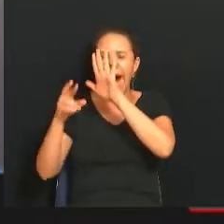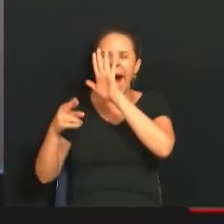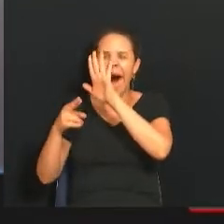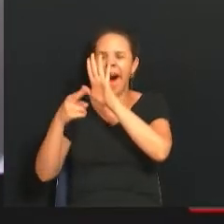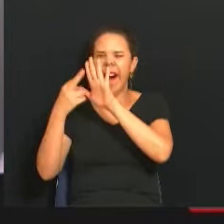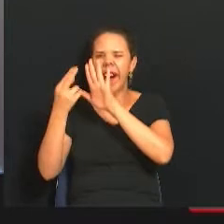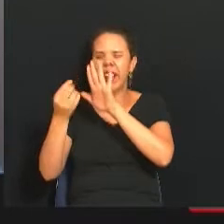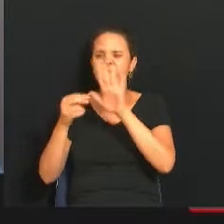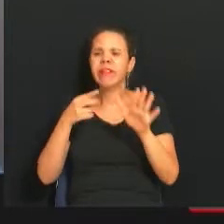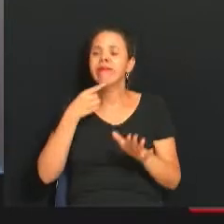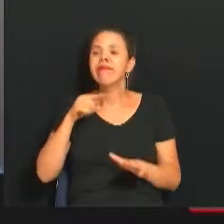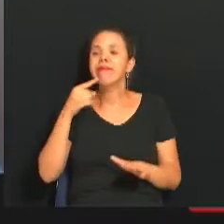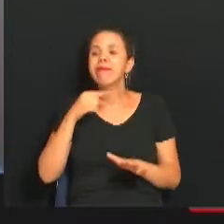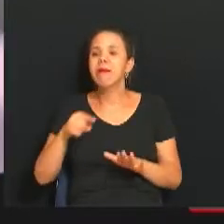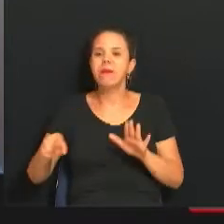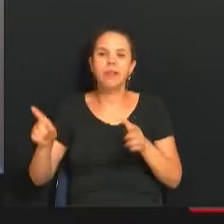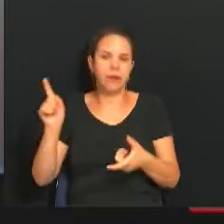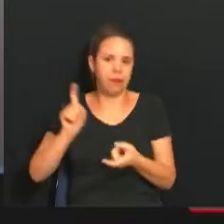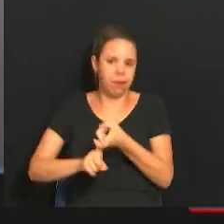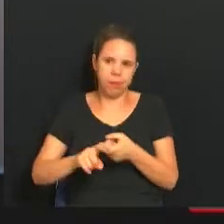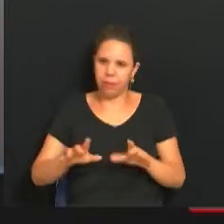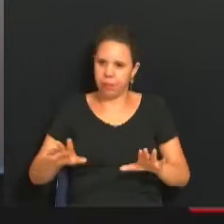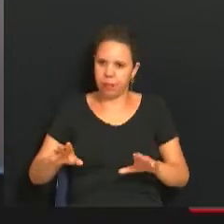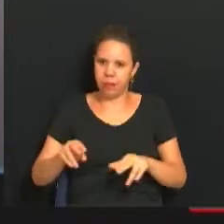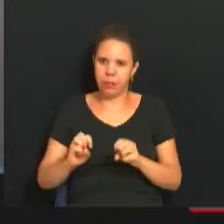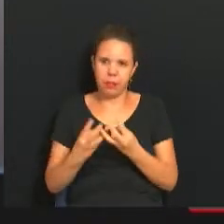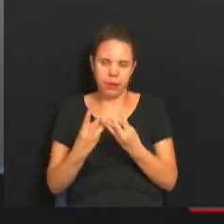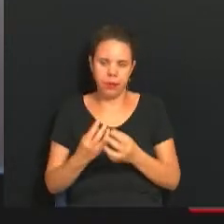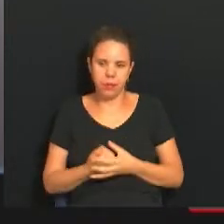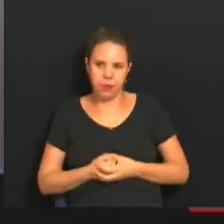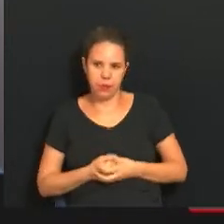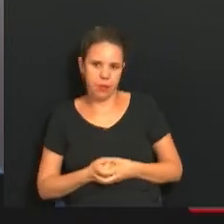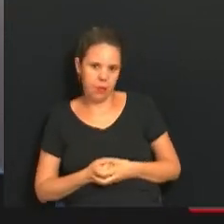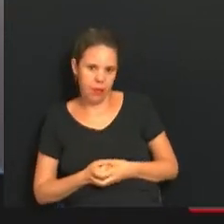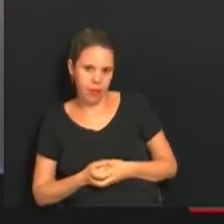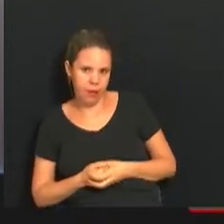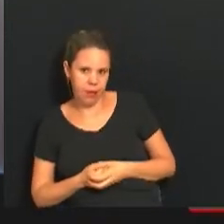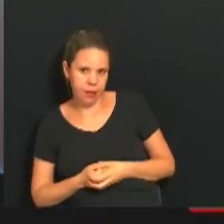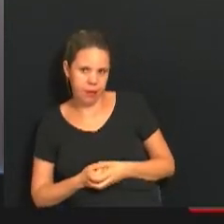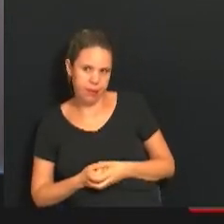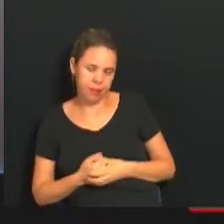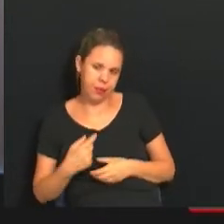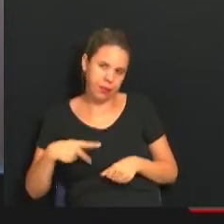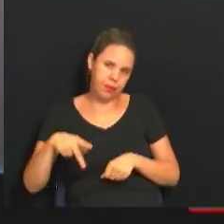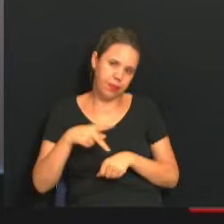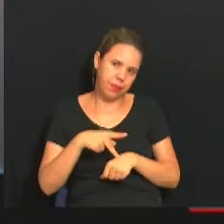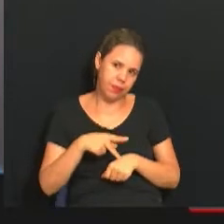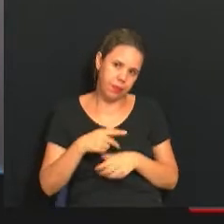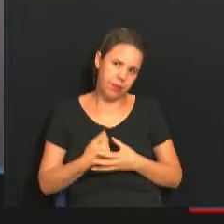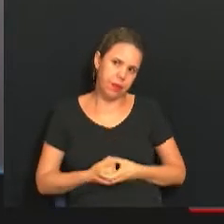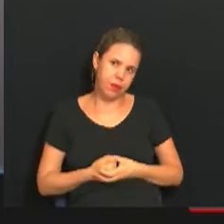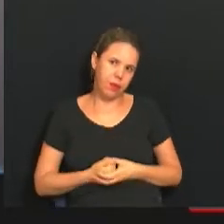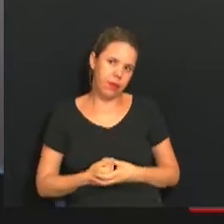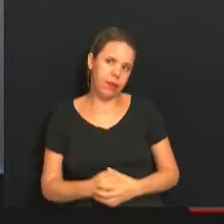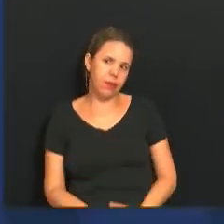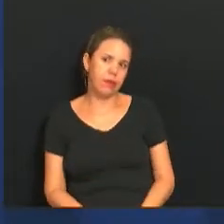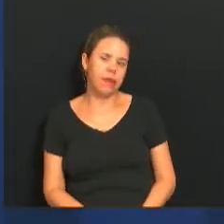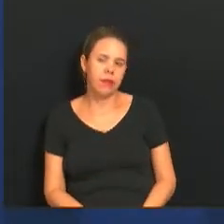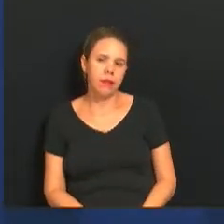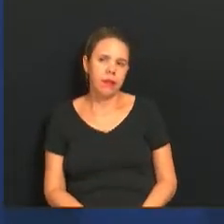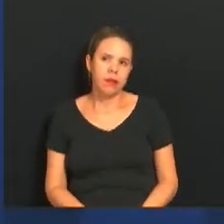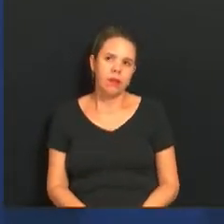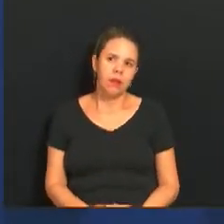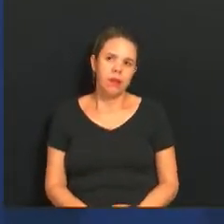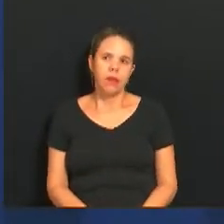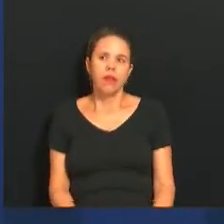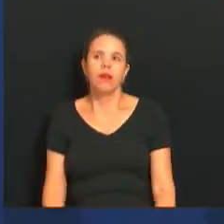sanção por parte da ONU por causa disso, né? As sanções, elas são tomadas pelos países de forma unilateral. Ô, Gustavo,